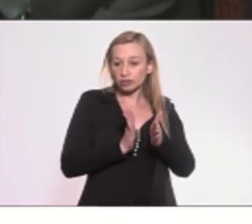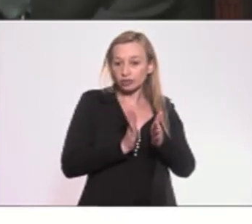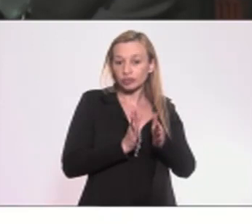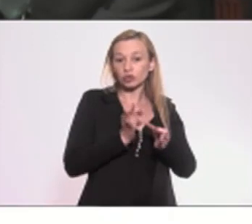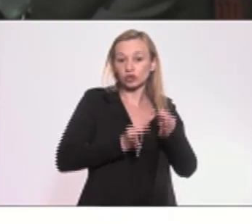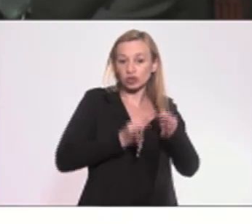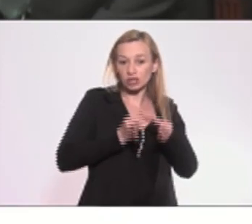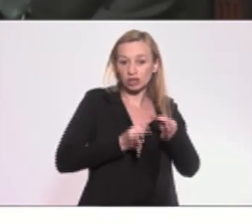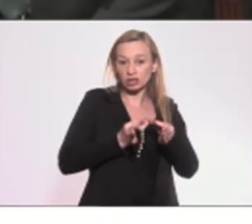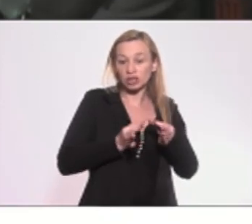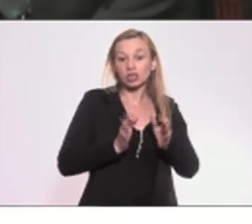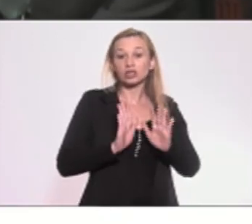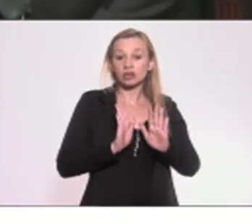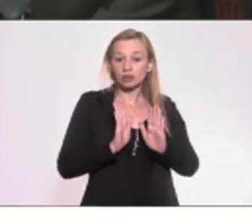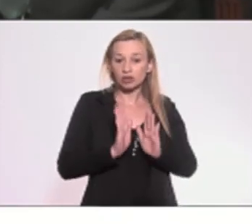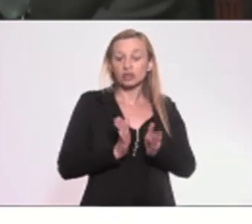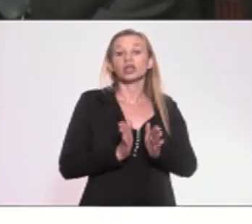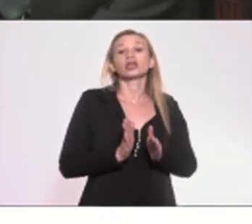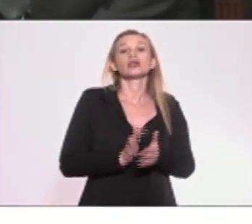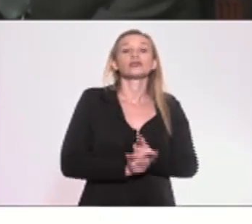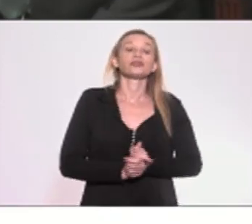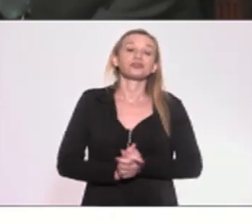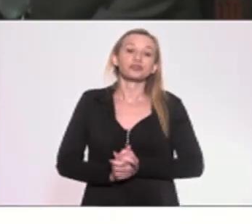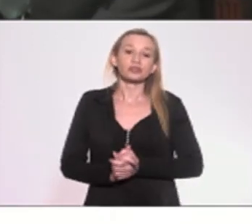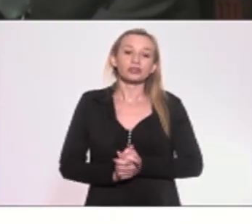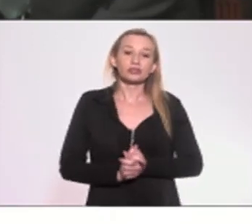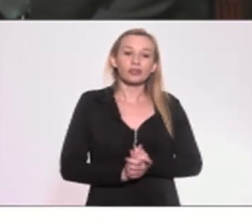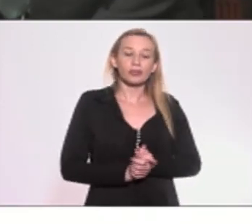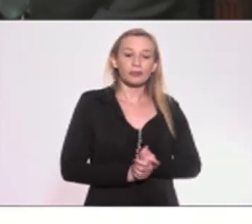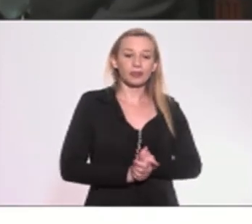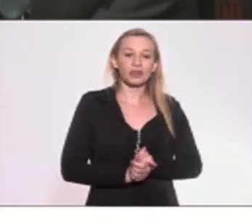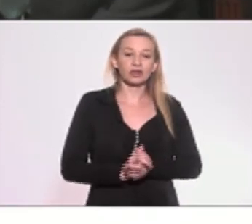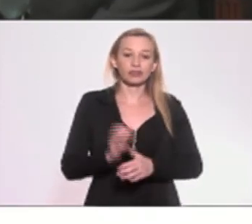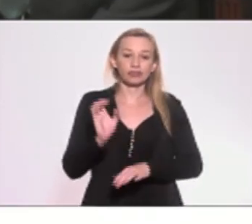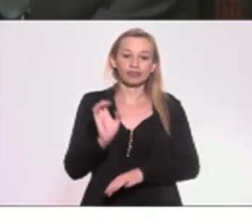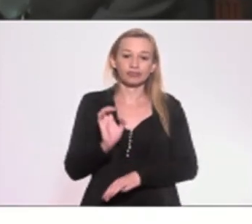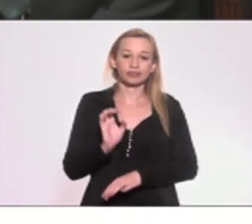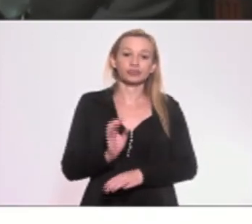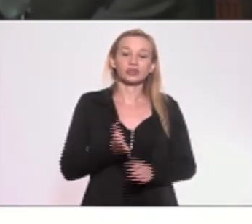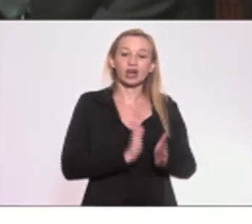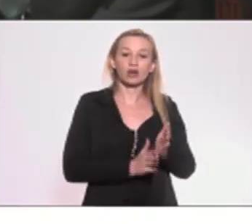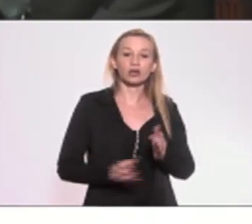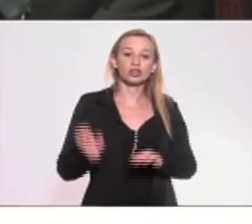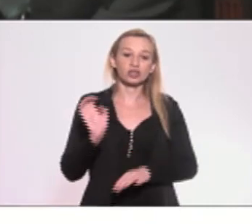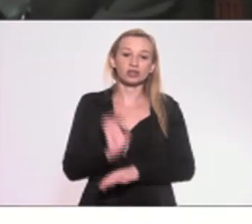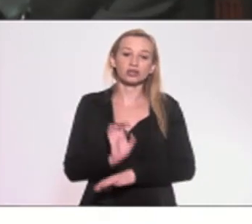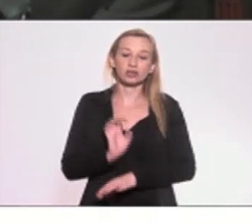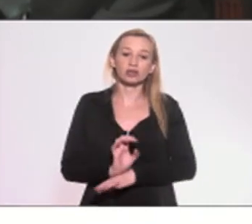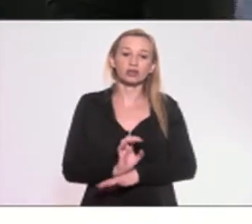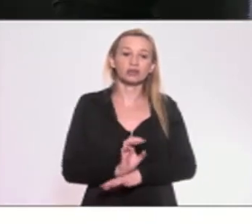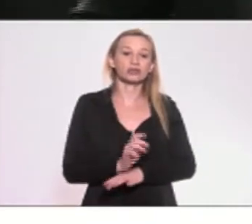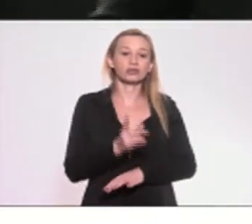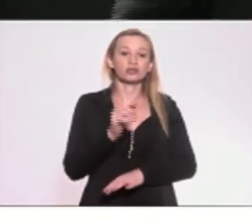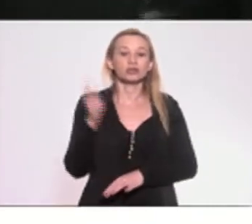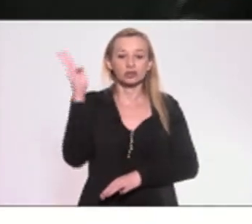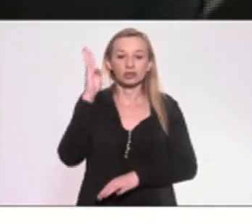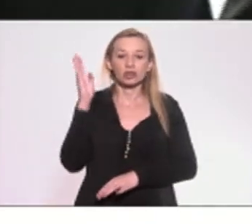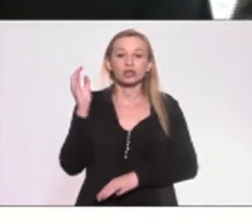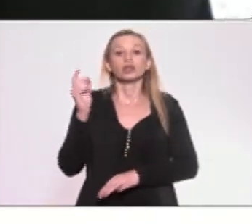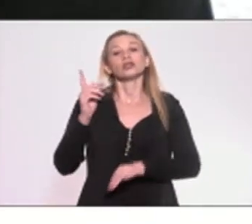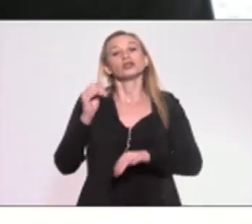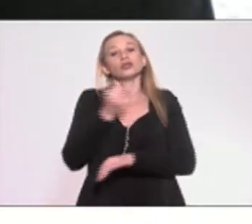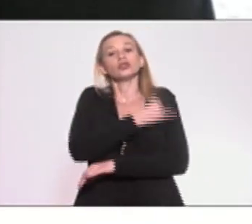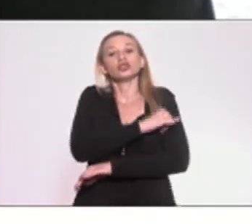declaro que está restabelecida a ordem constitucional do Estado do Rio de Janeiro. Deputado Léo Vieira. Senhor presidente,